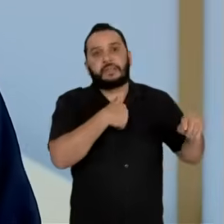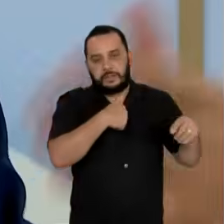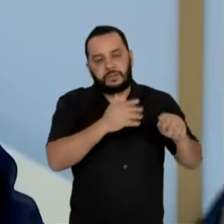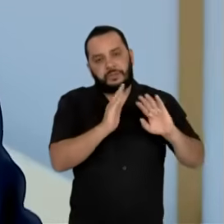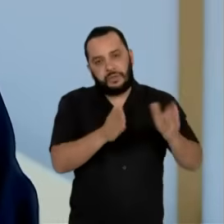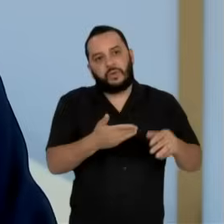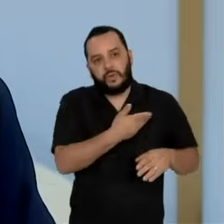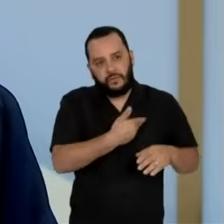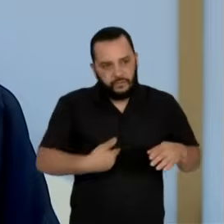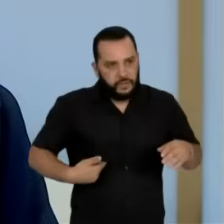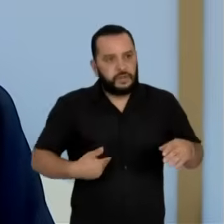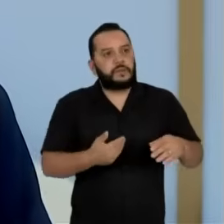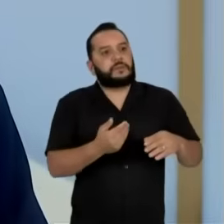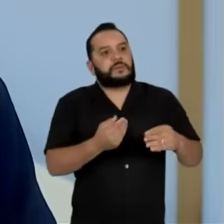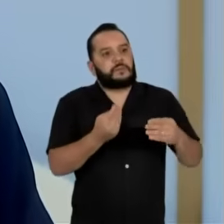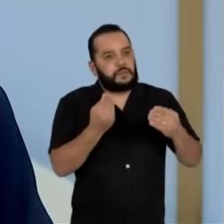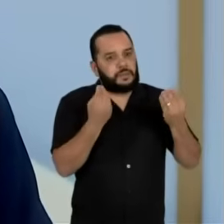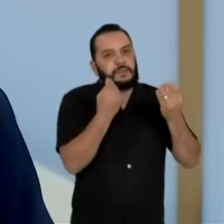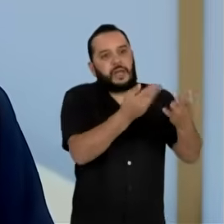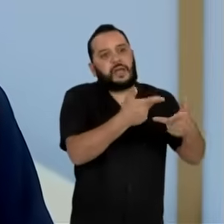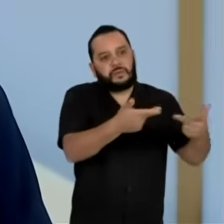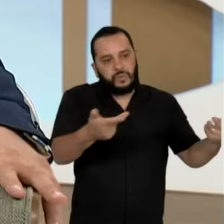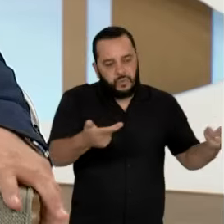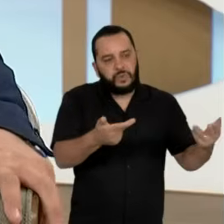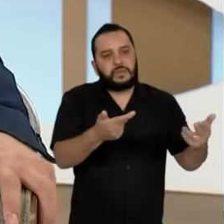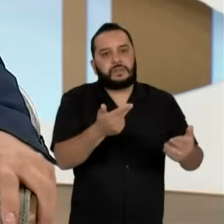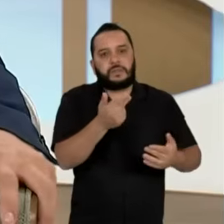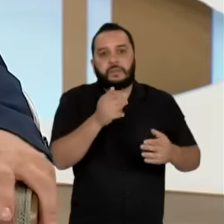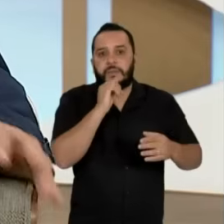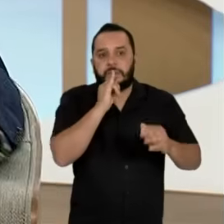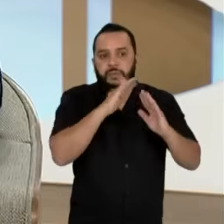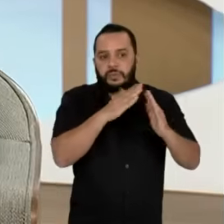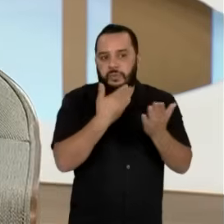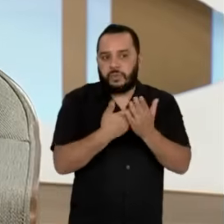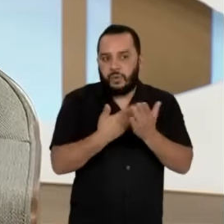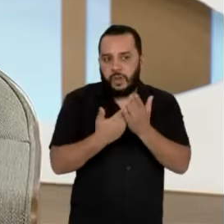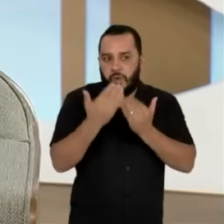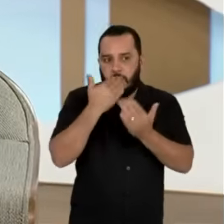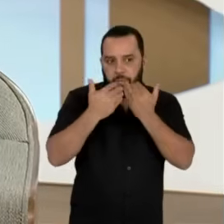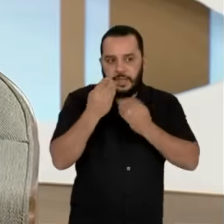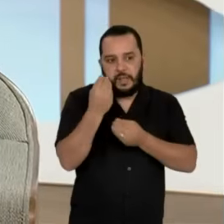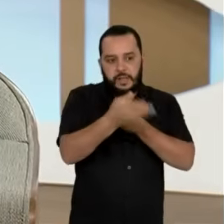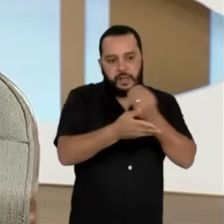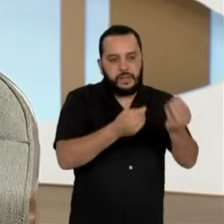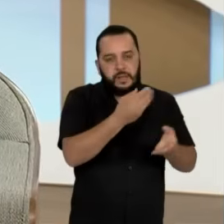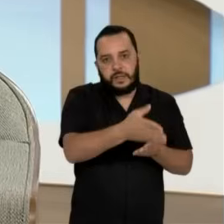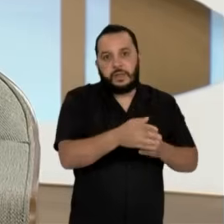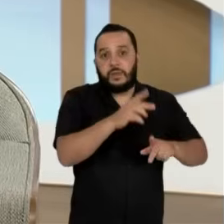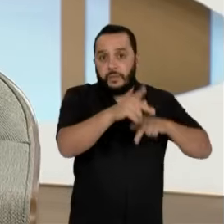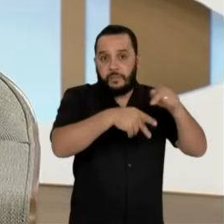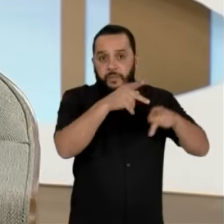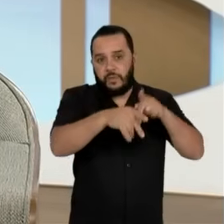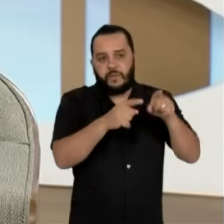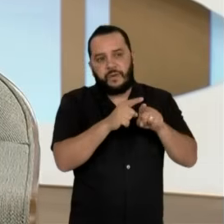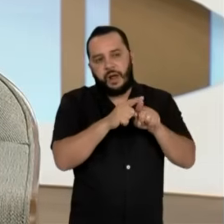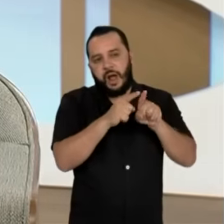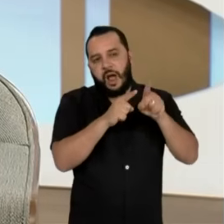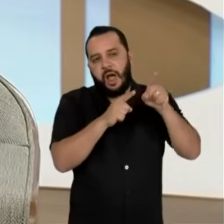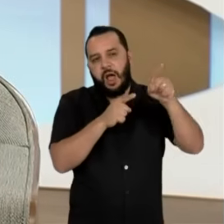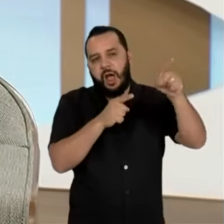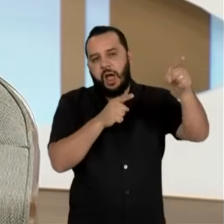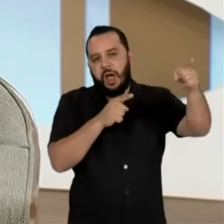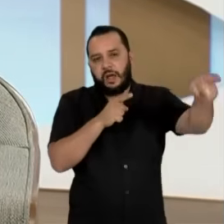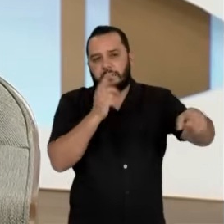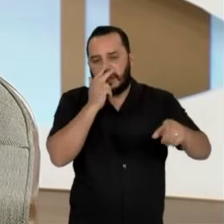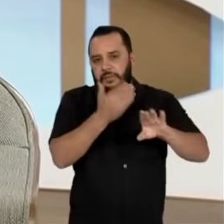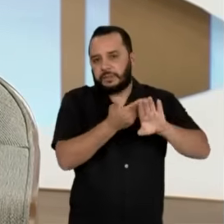né? Merenda escolar é a mesma coisa, não tem esse recurso, né? Então, as populações afastadas, elas são muito excluídas, né?